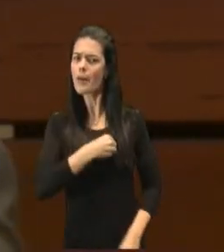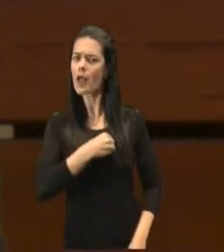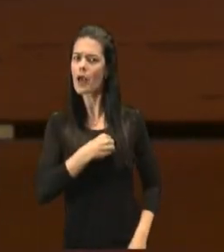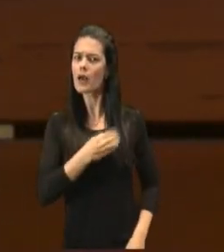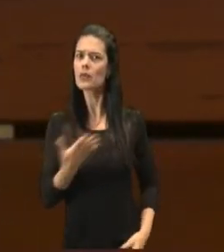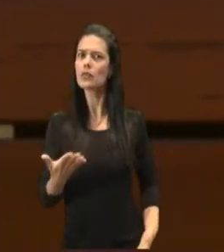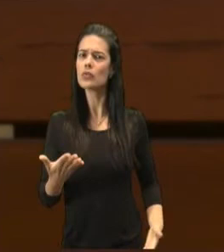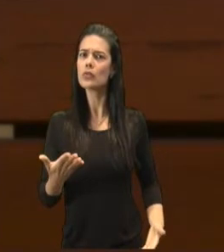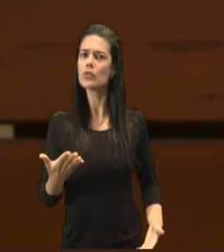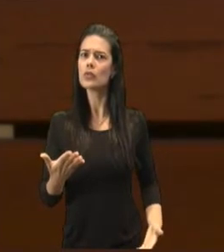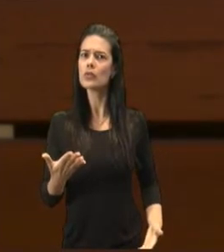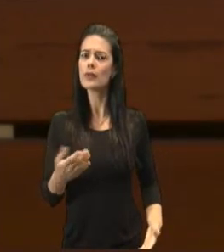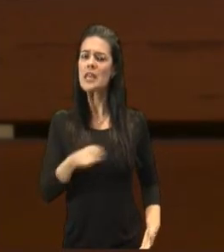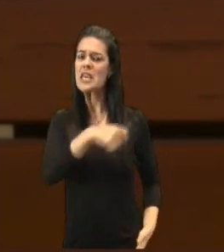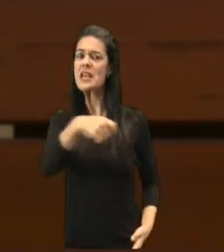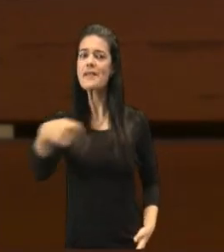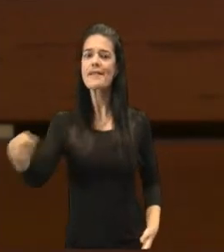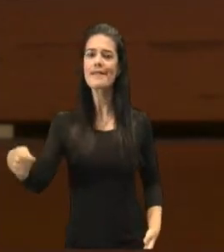permitido.